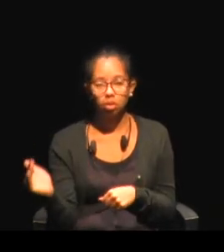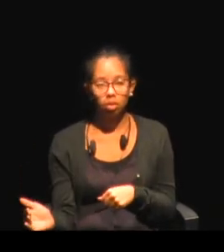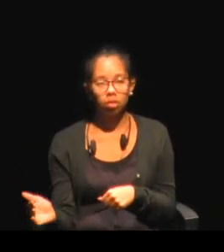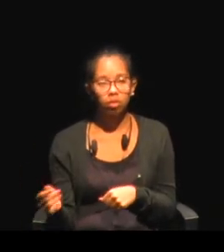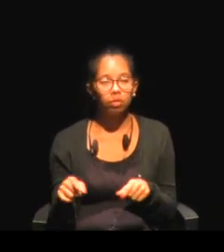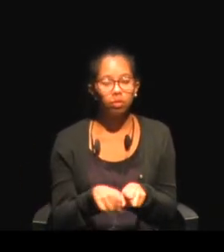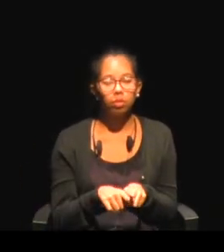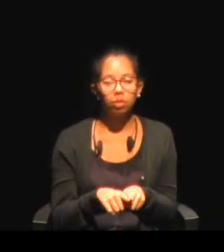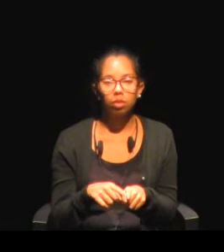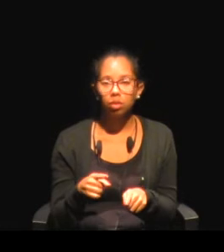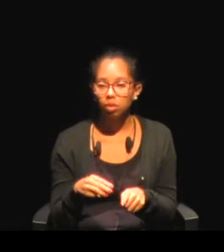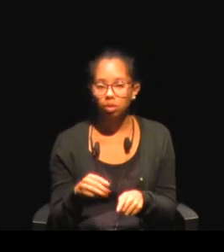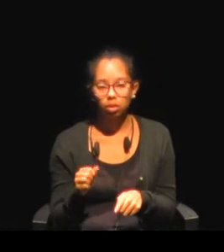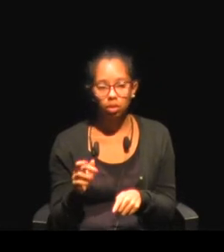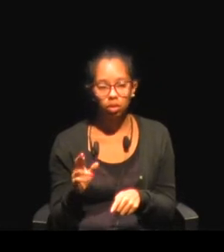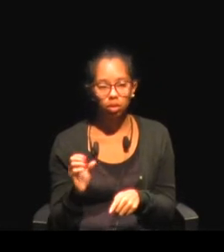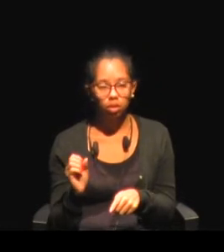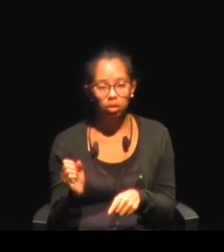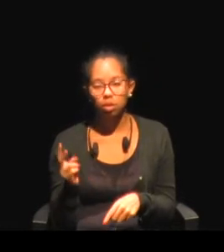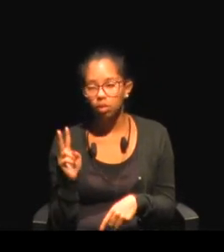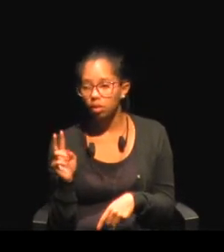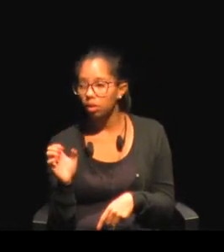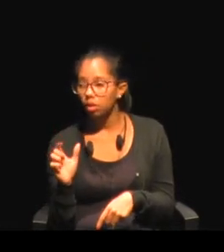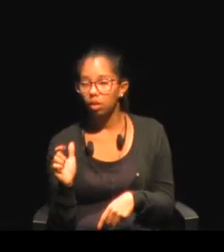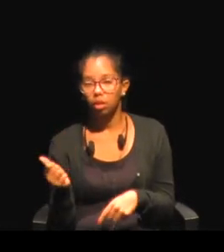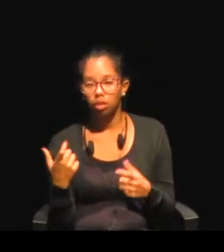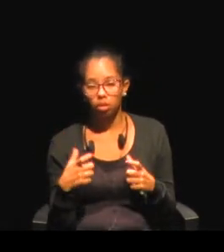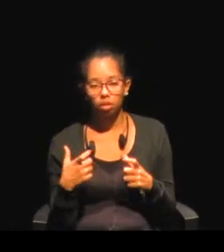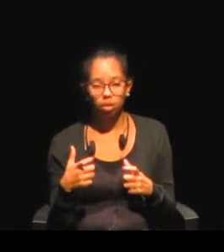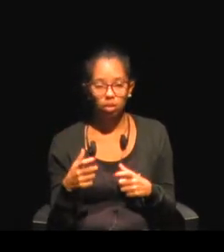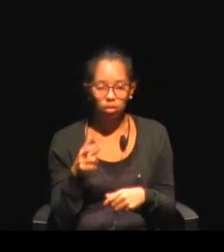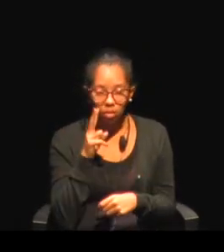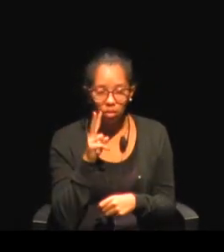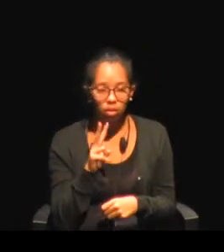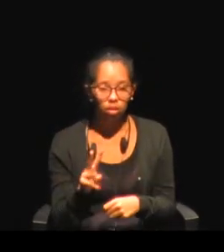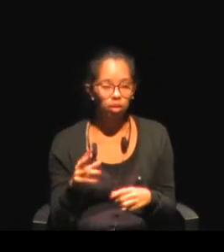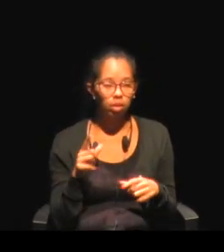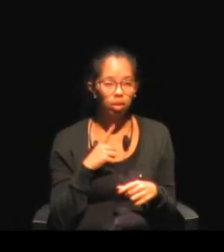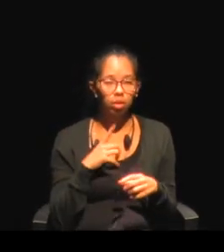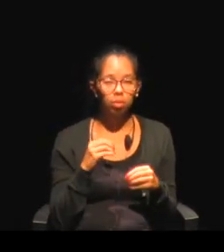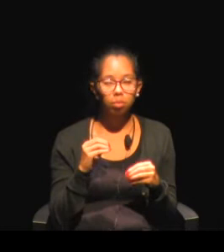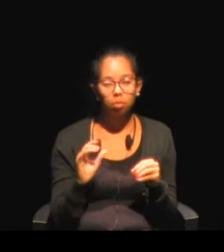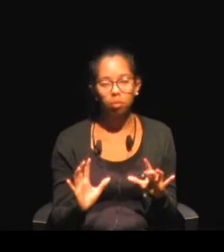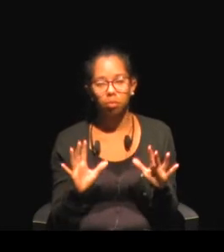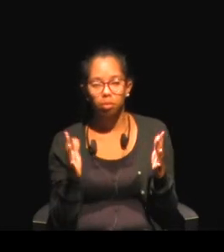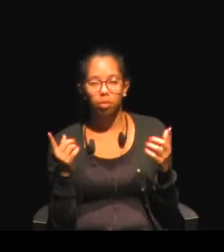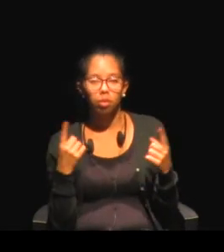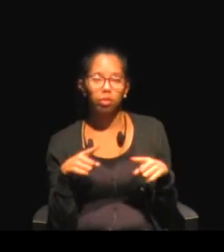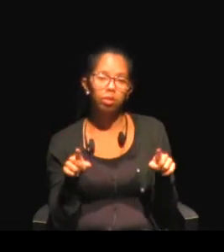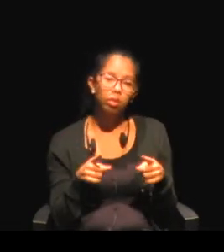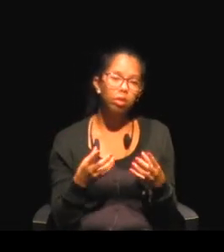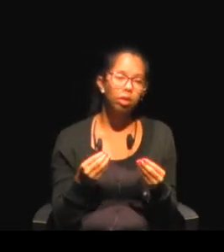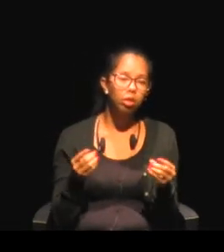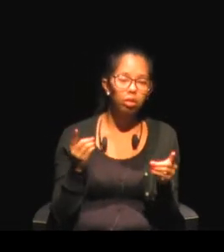cá. E aqui o Marco Zero hoje é um lugar de referência no Recife, de grandes shows de música,